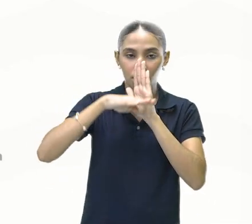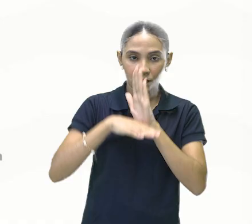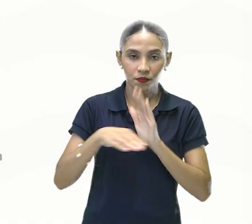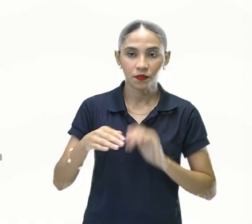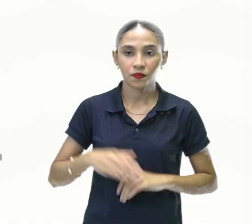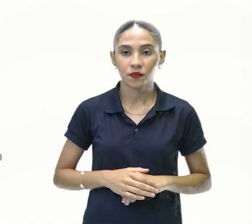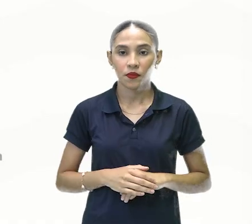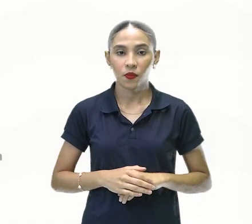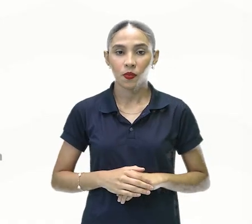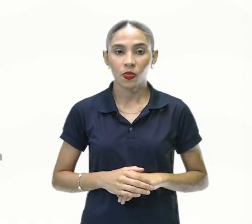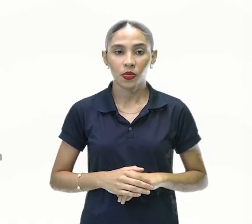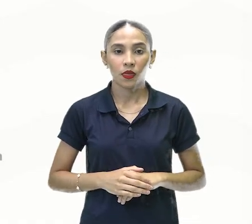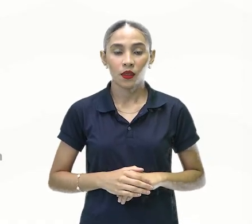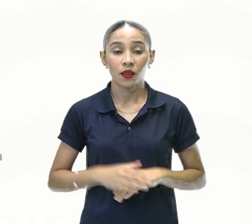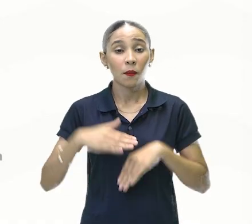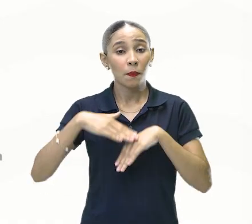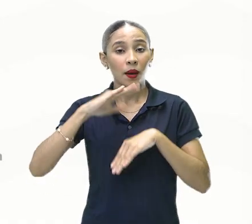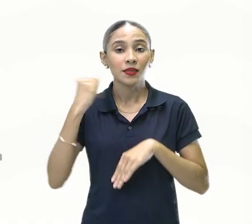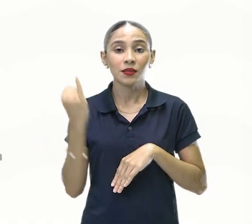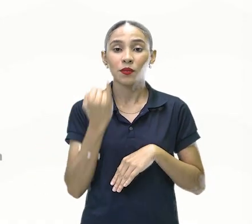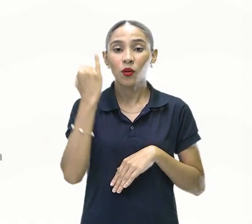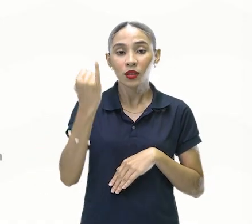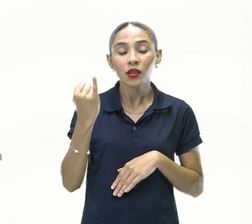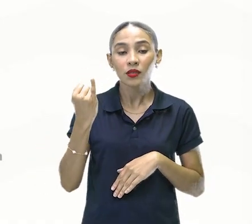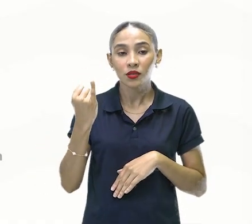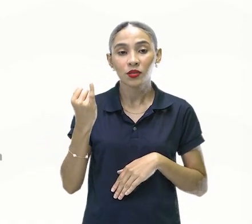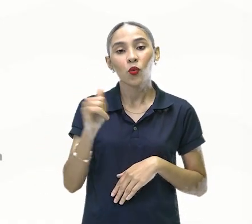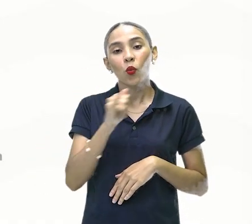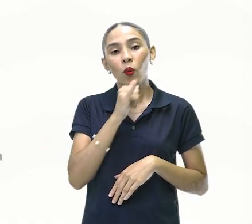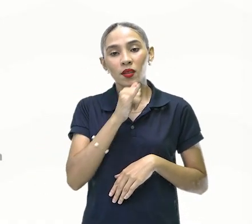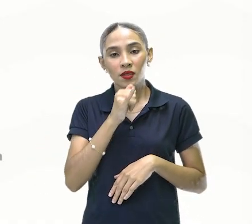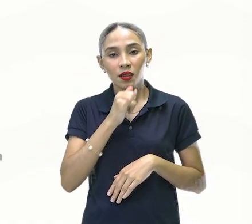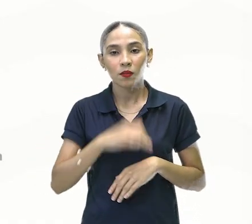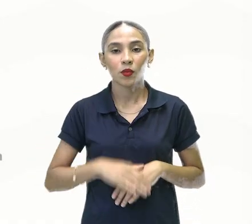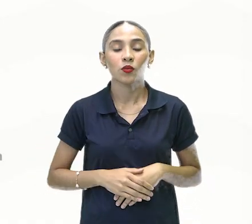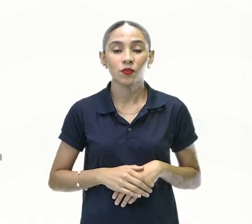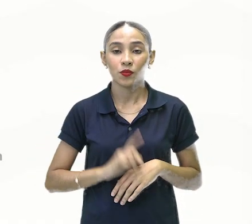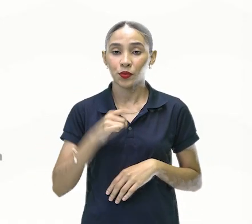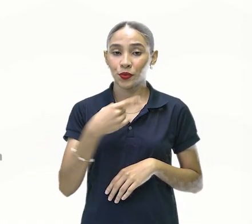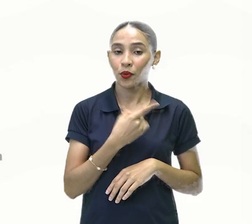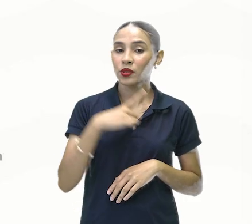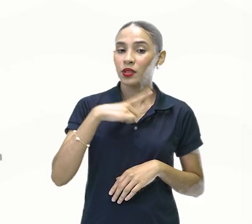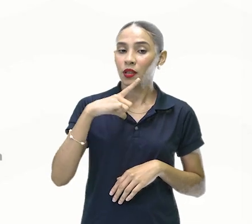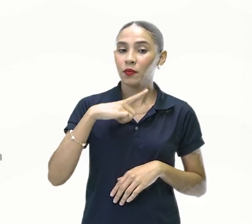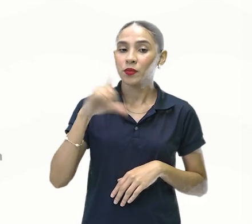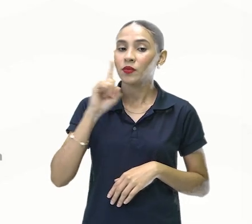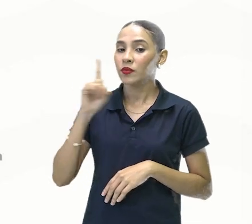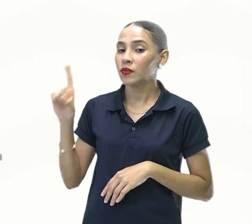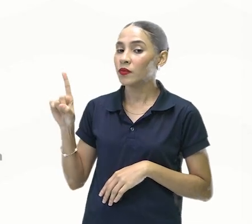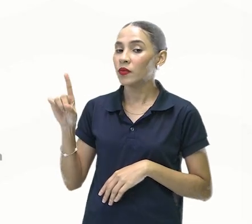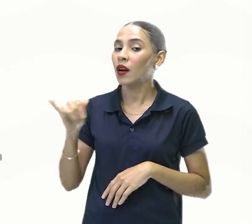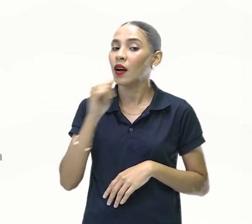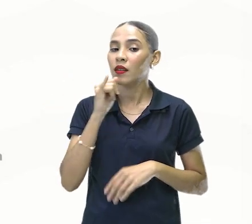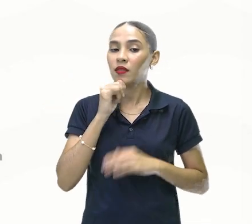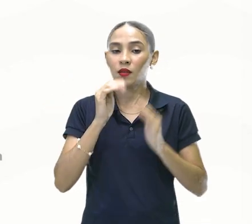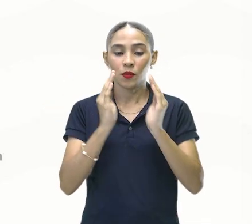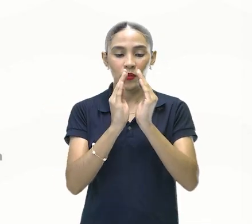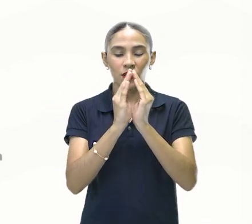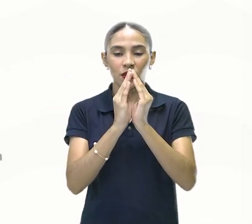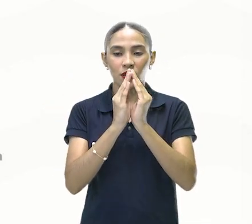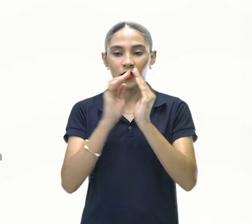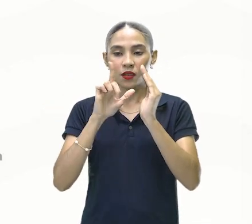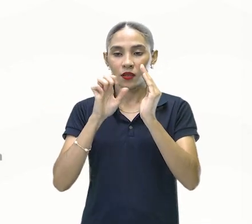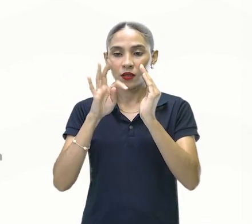ainda, o caso mais comum, né, que nós temos é